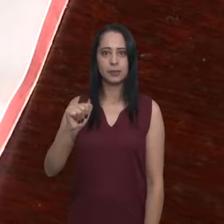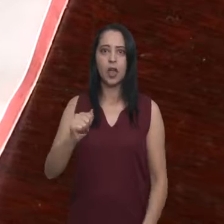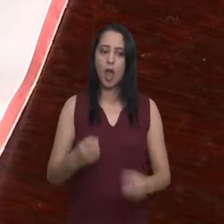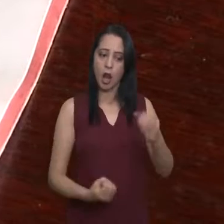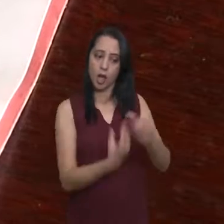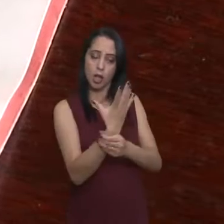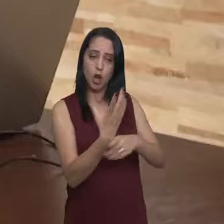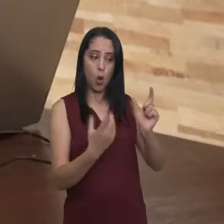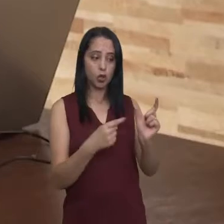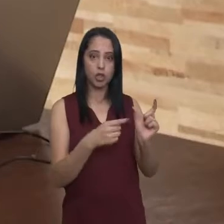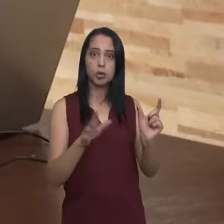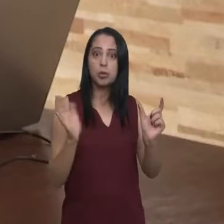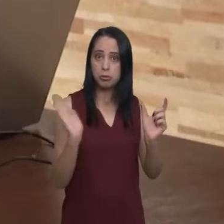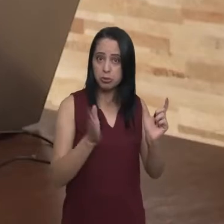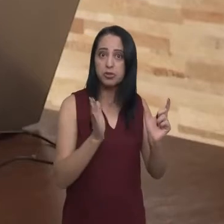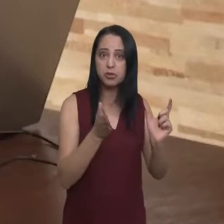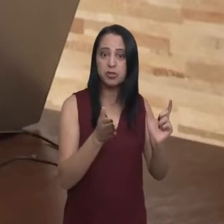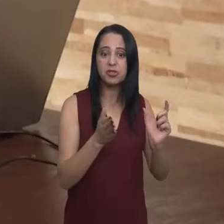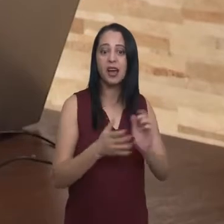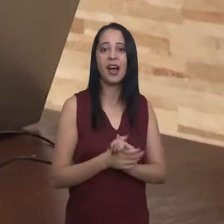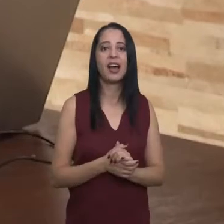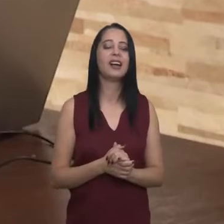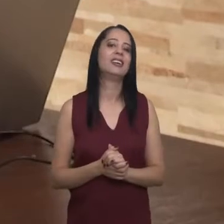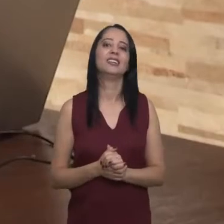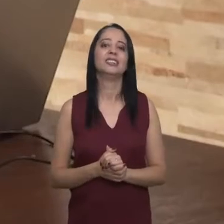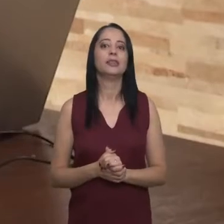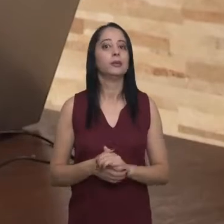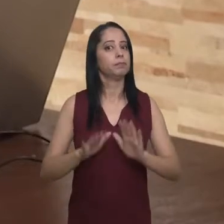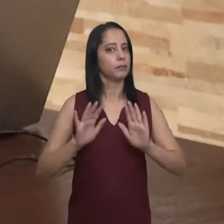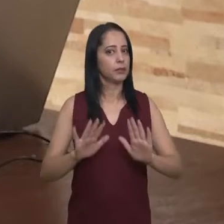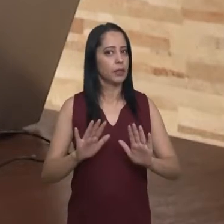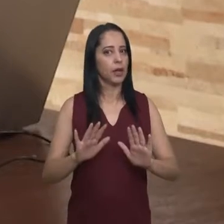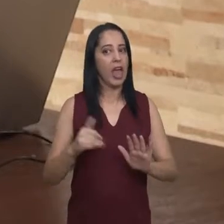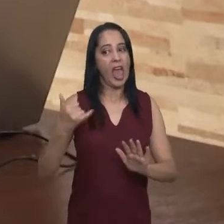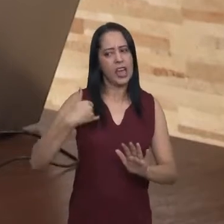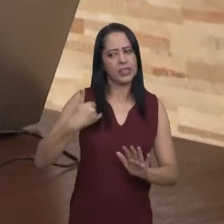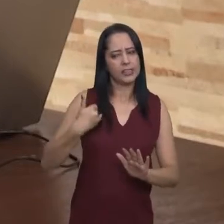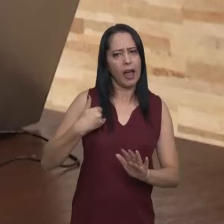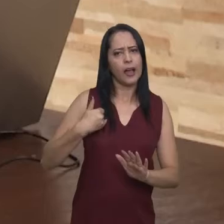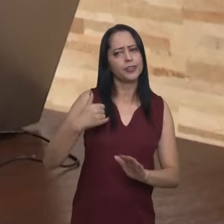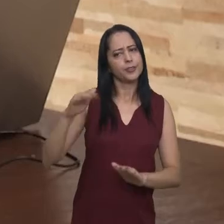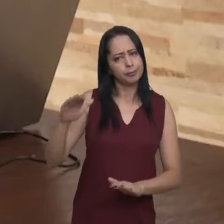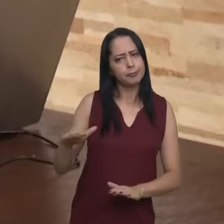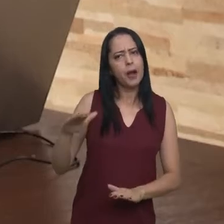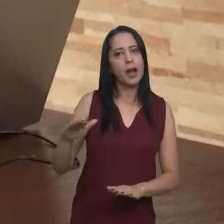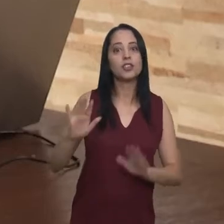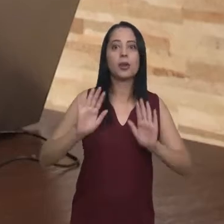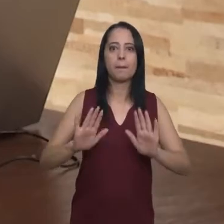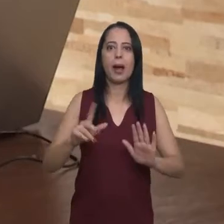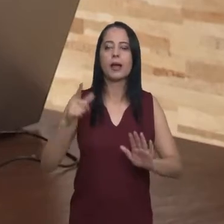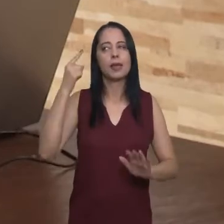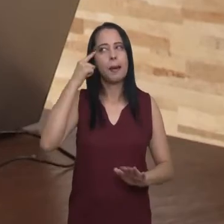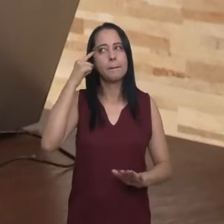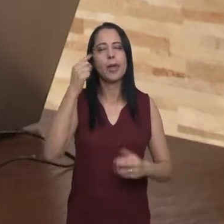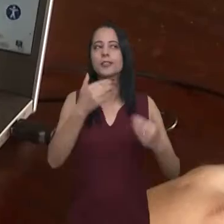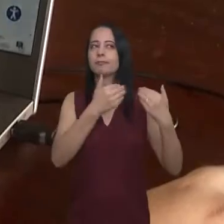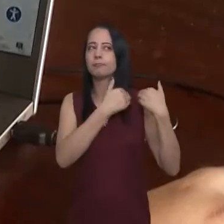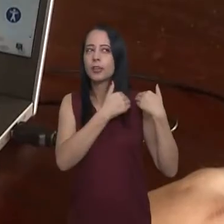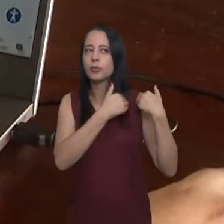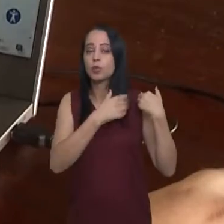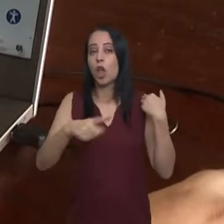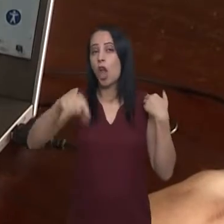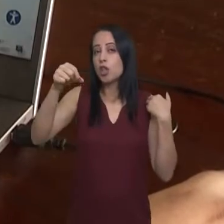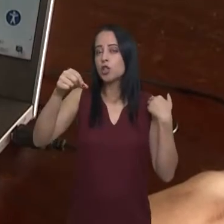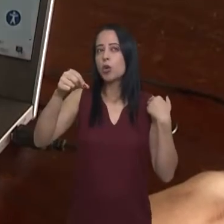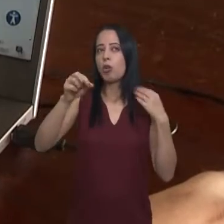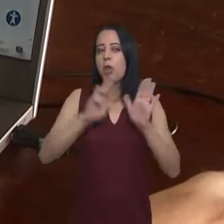o título de eleitor e votar pela primeira vez no fim do ano. Mesmo com pouca idade, ela já pensa na responsabilidade de